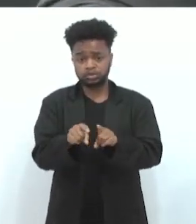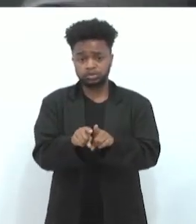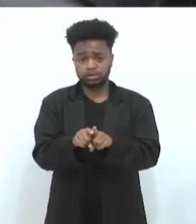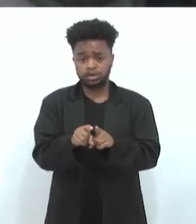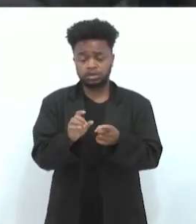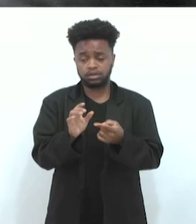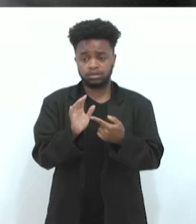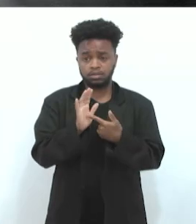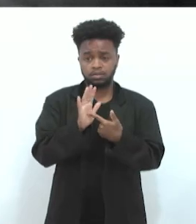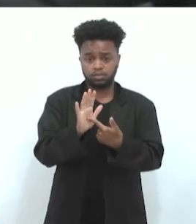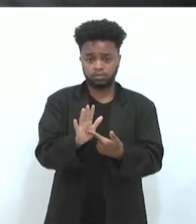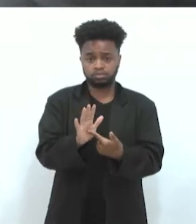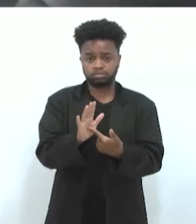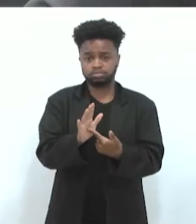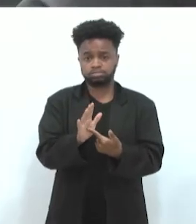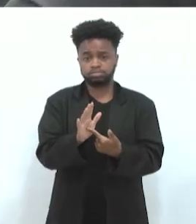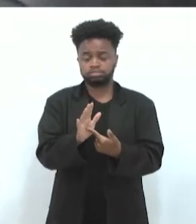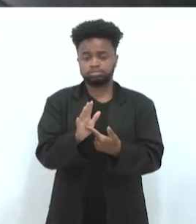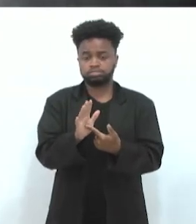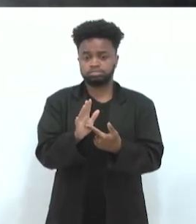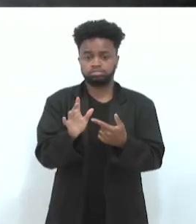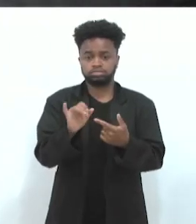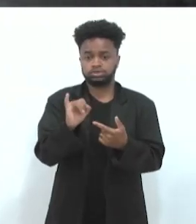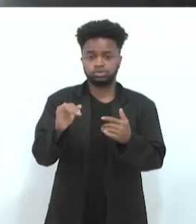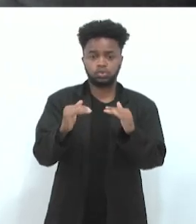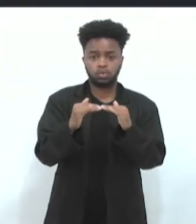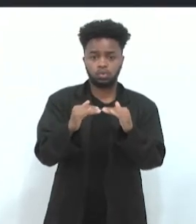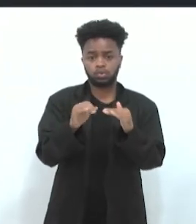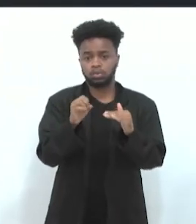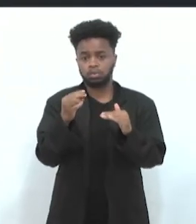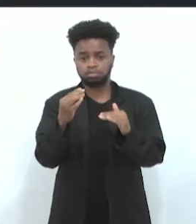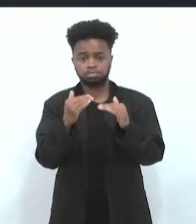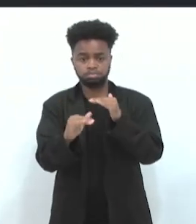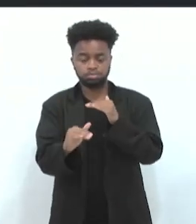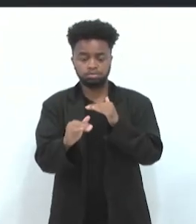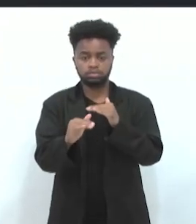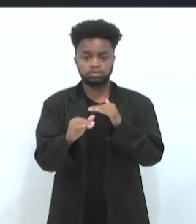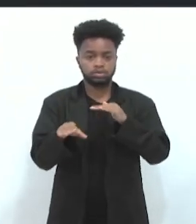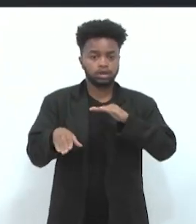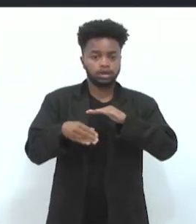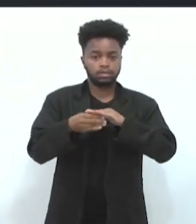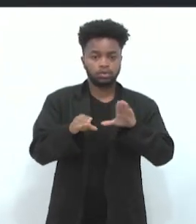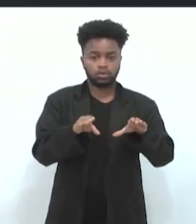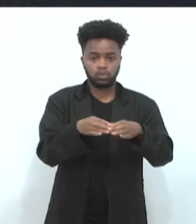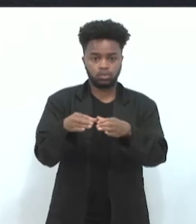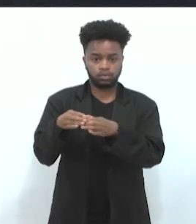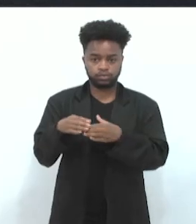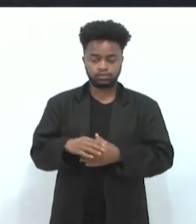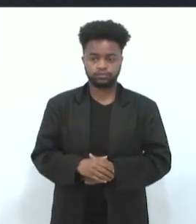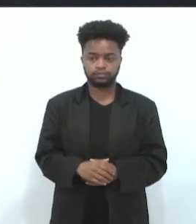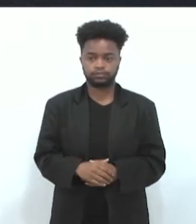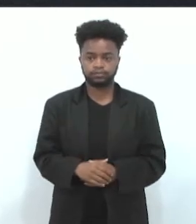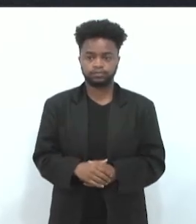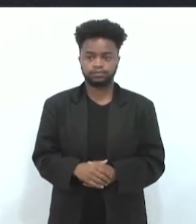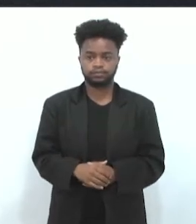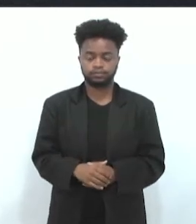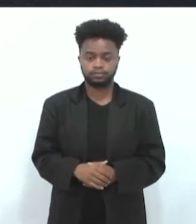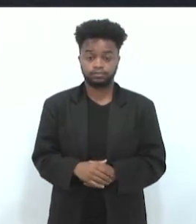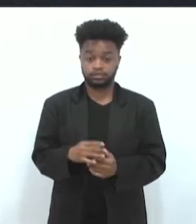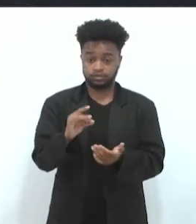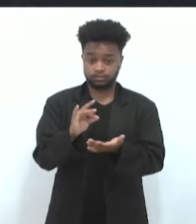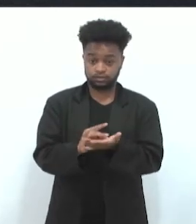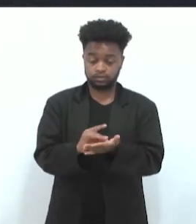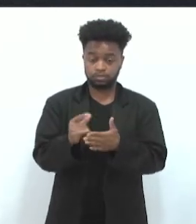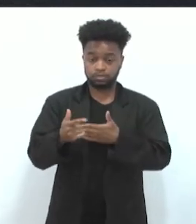manifestar quanto às emendas de comissão. Na verdade, deputado Cozzolino, salvo o melhor juízo, a função principal